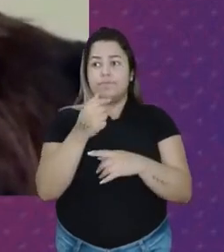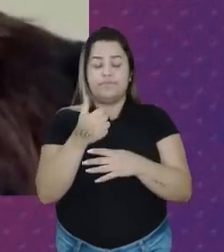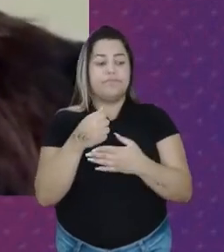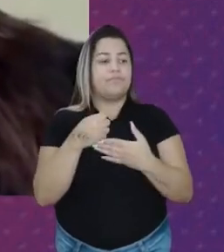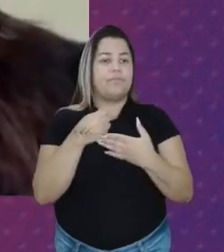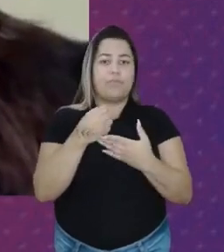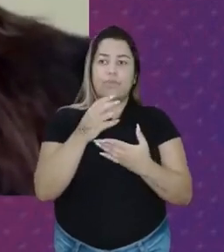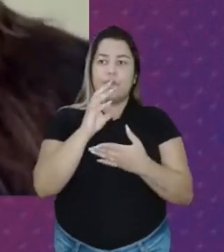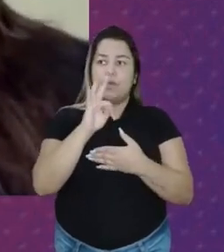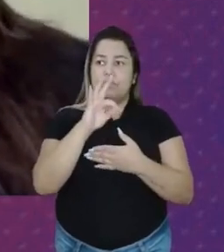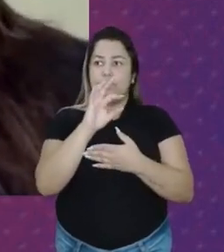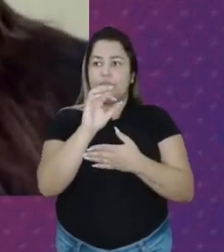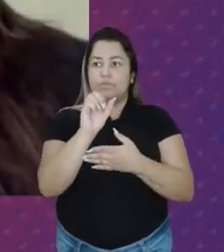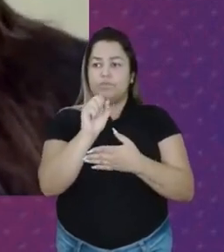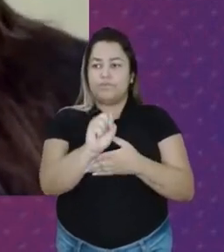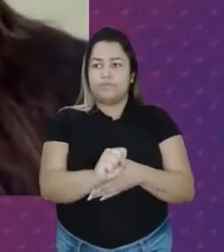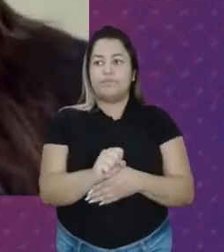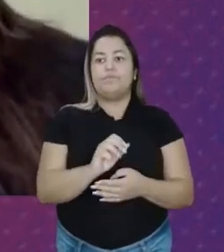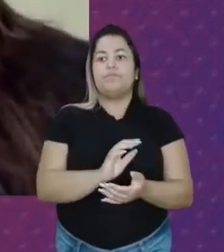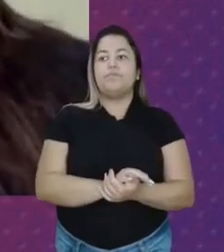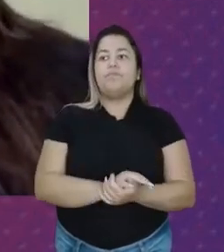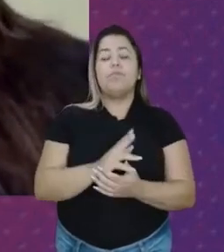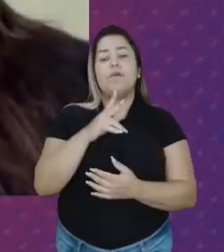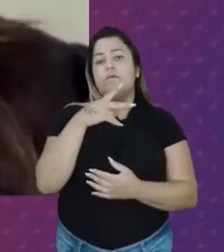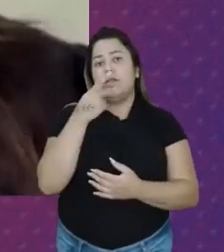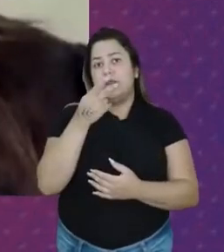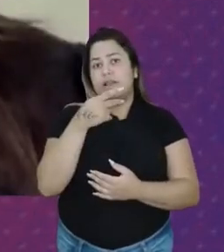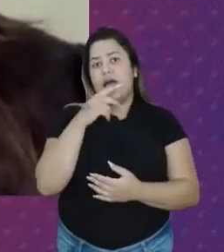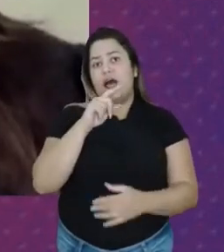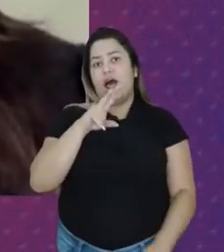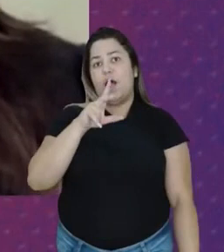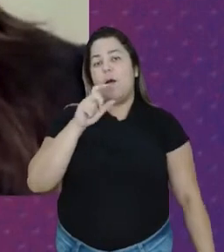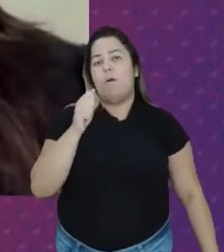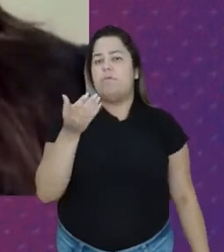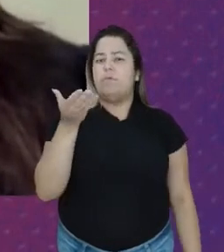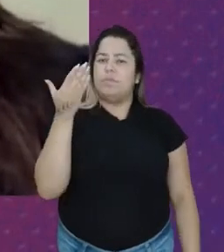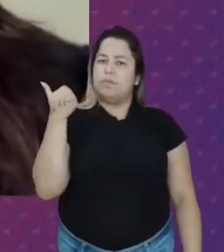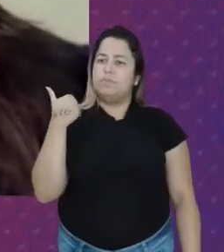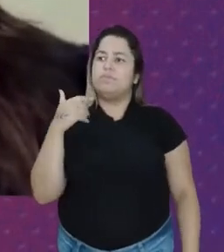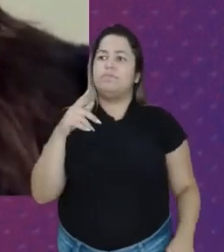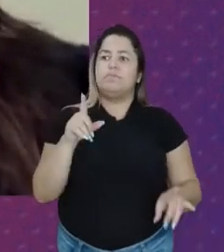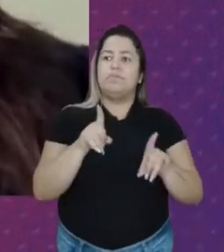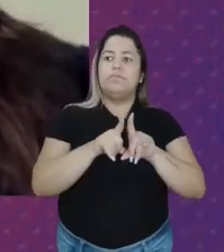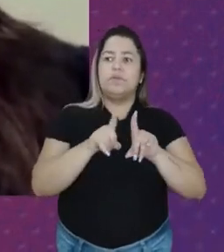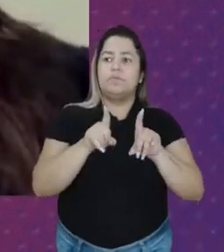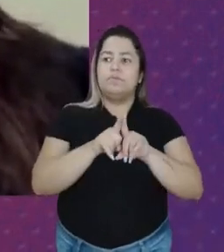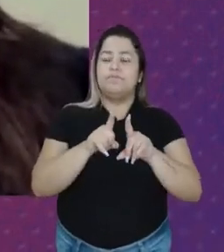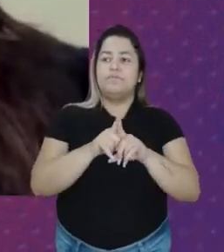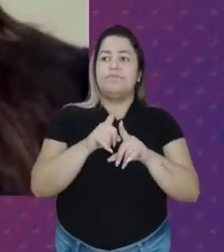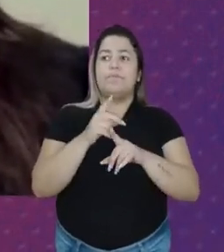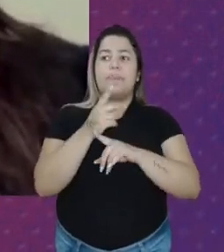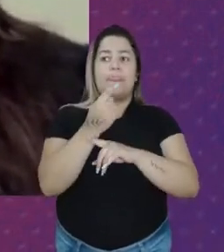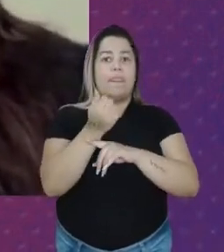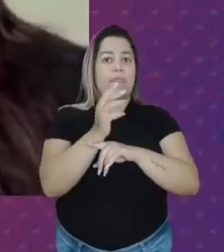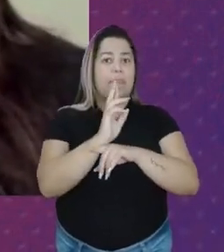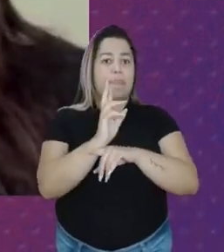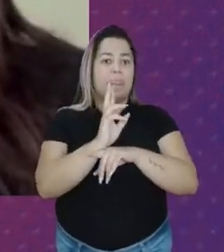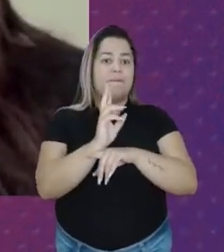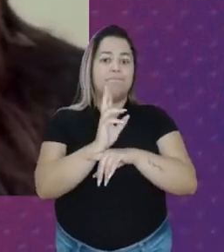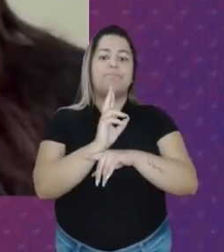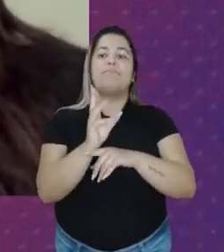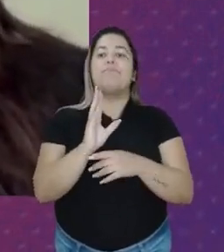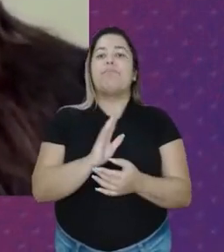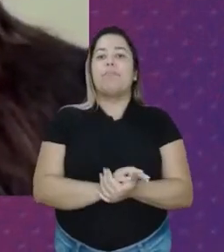de contas, tá? Eu já comentei um pouquinho na aula passada sobre o crowdfunding, o financiamento coletivo de campanhas,